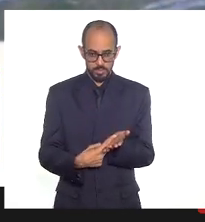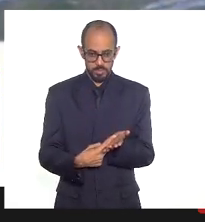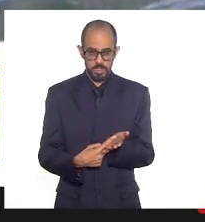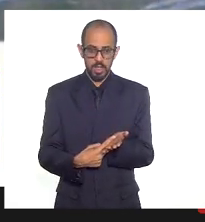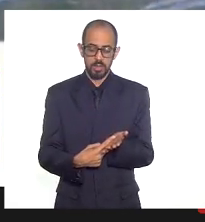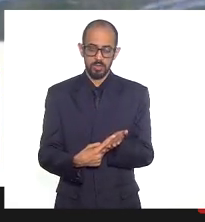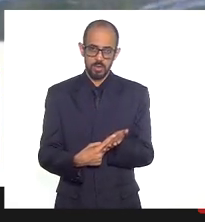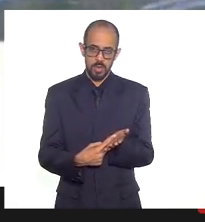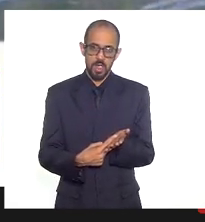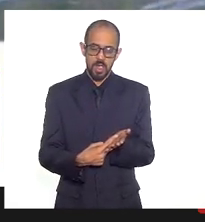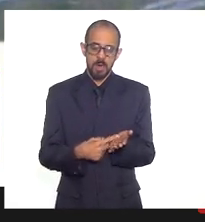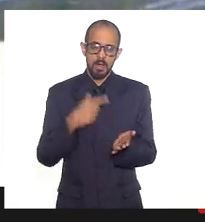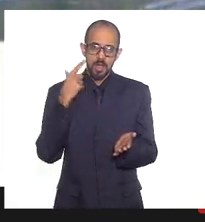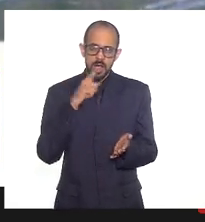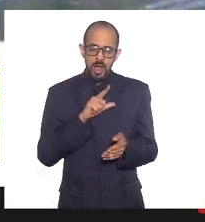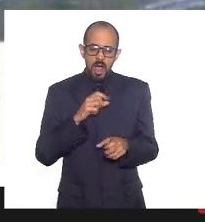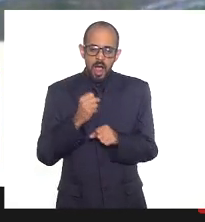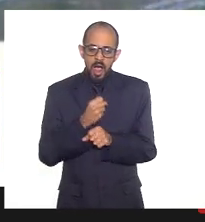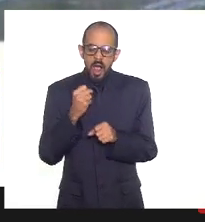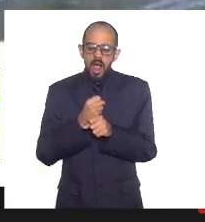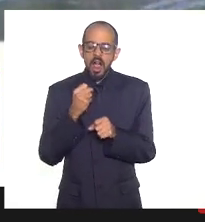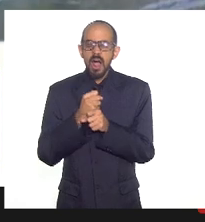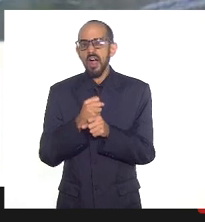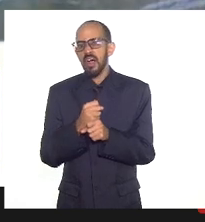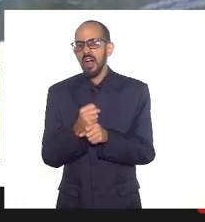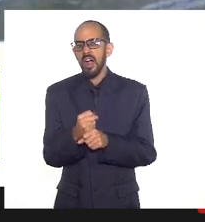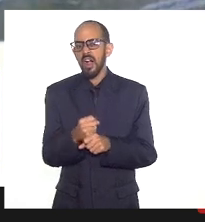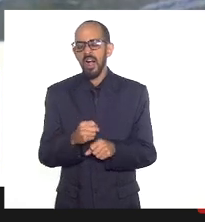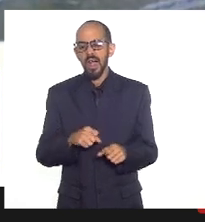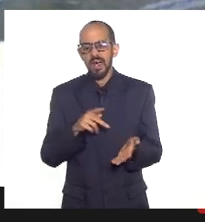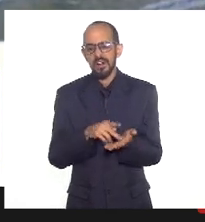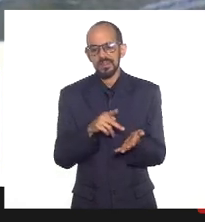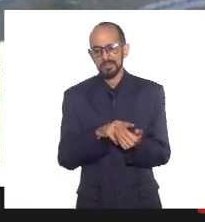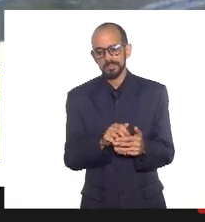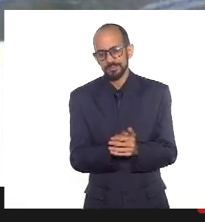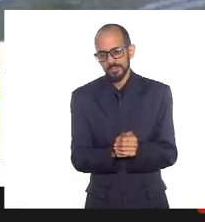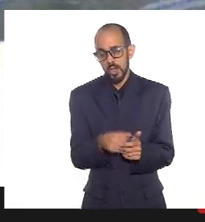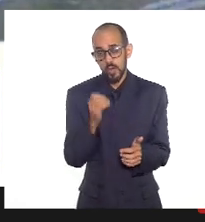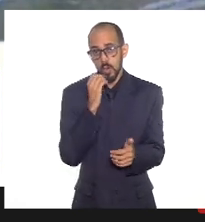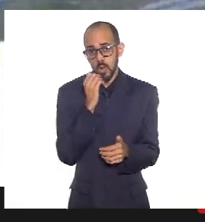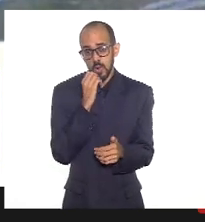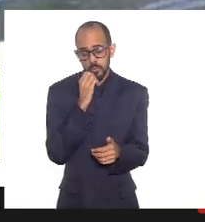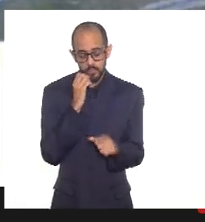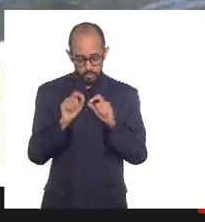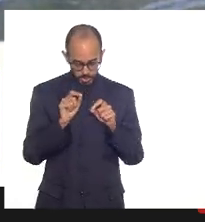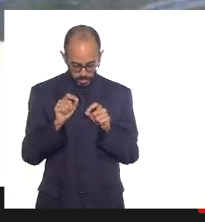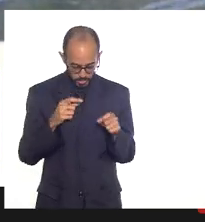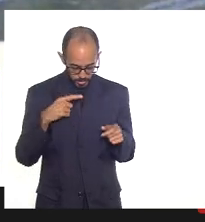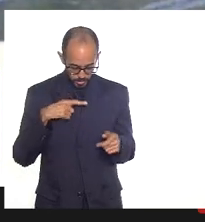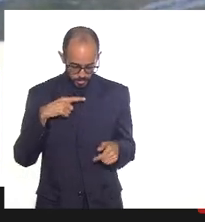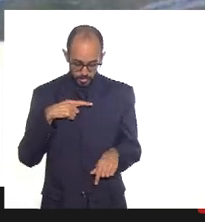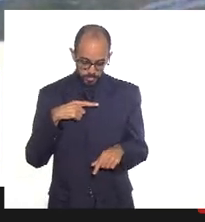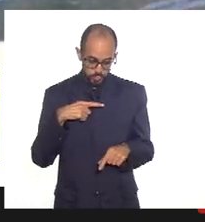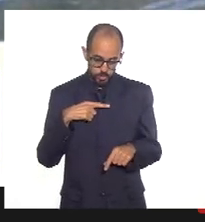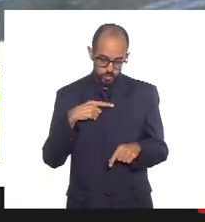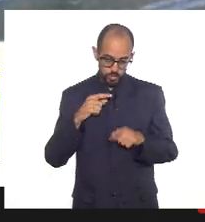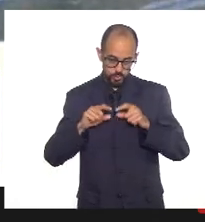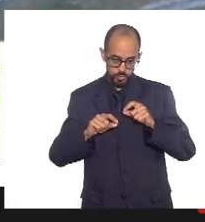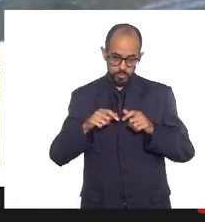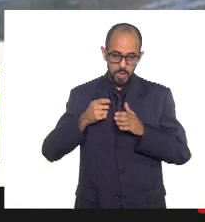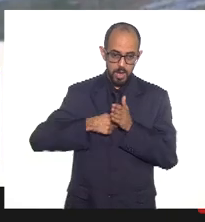agenda para construir de efetividade, né? É óbvio que aqui temos uma luta que veio